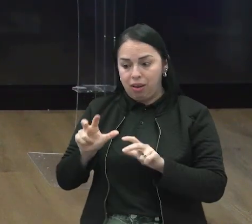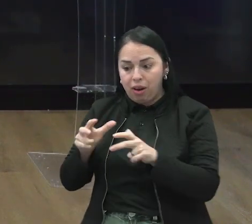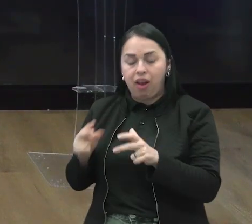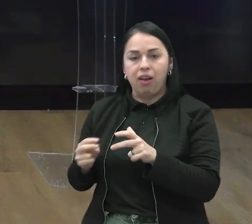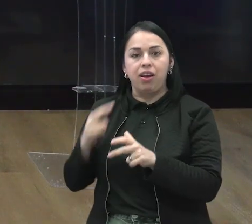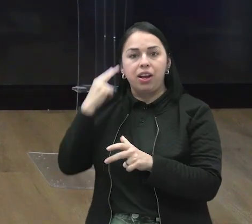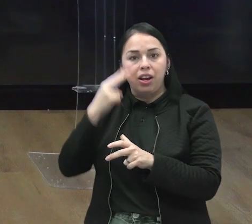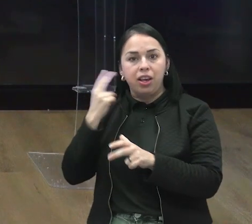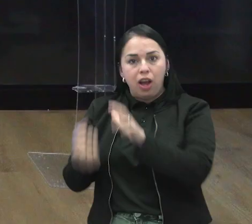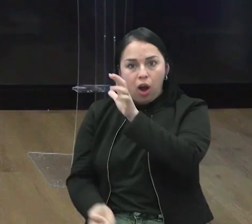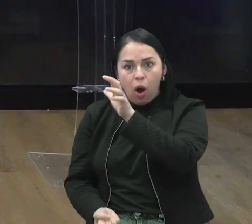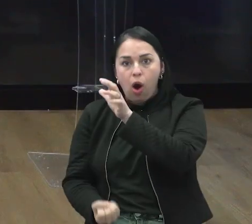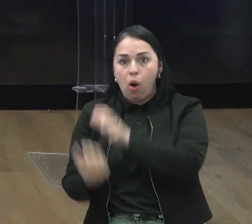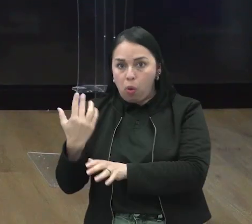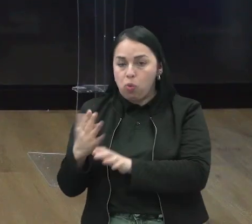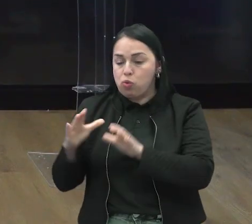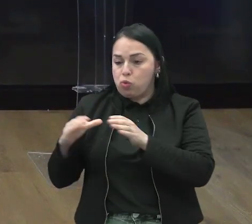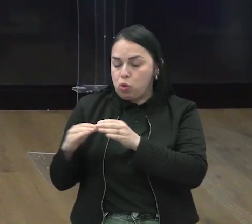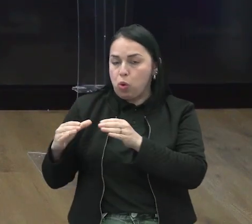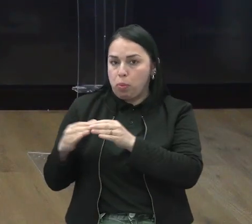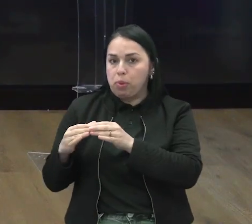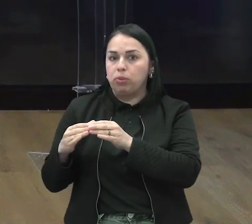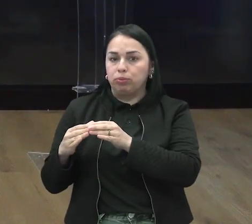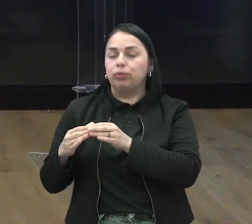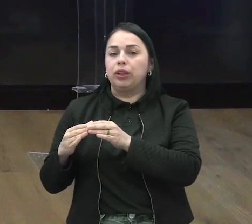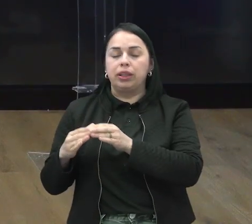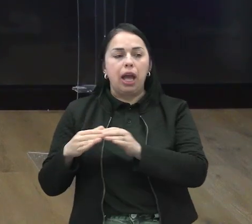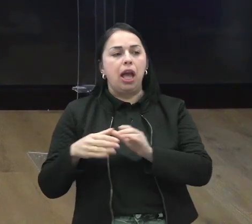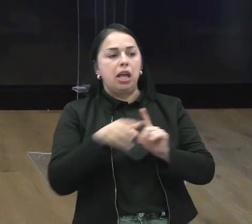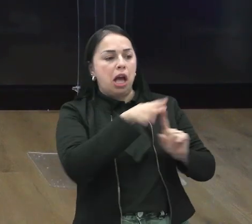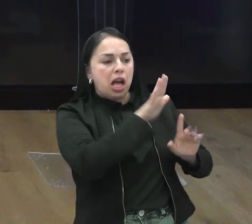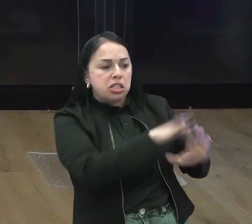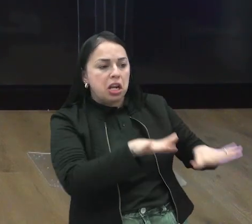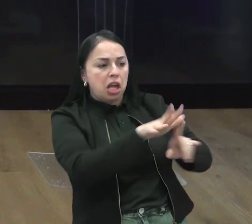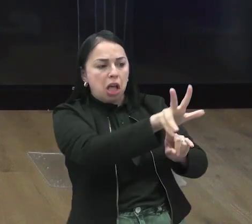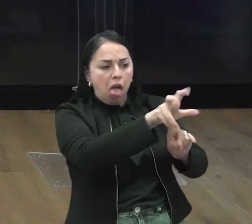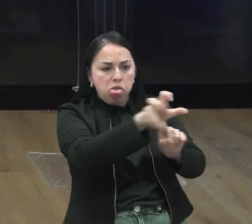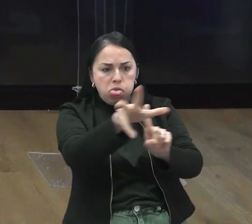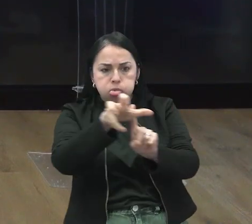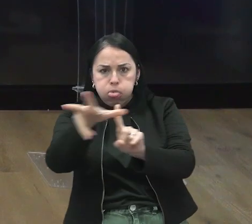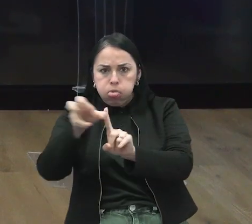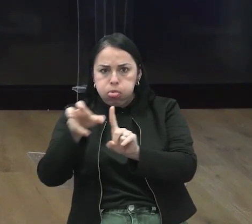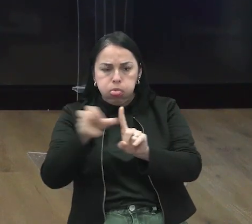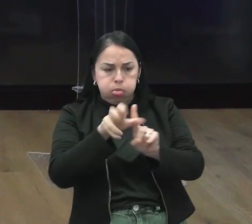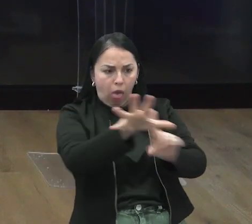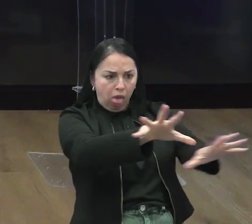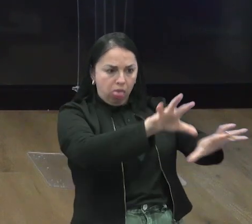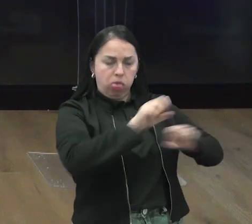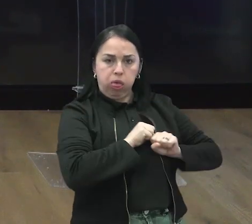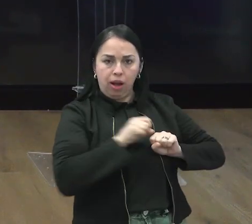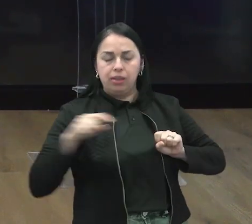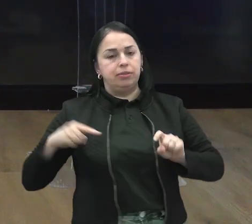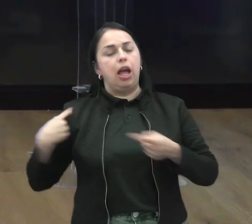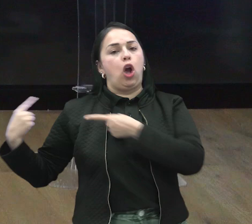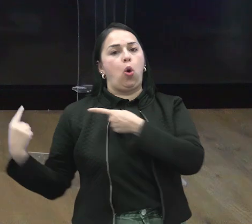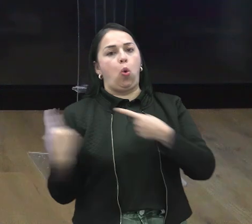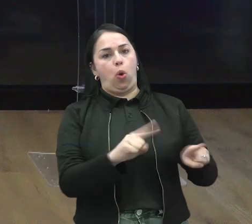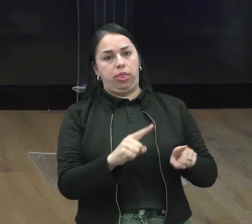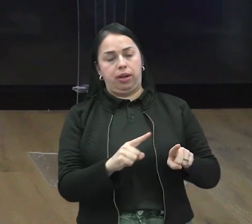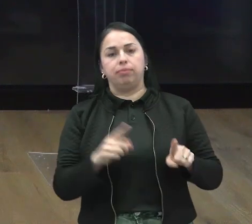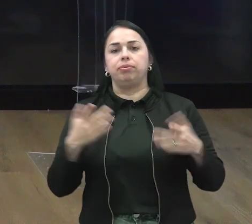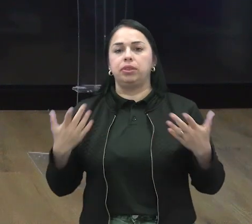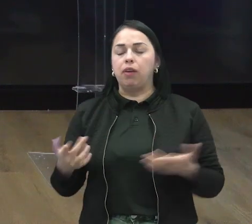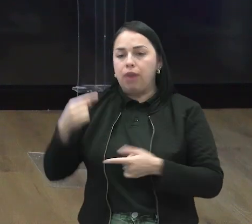Frente Parlamentar contra a Adultização Infantil e grupo realiza a primeira reunião para discutir políticas